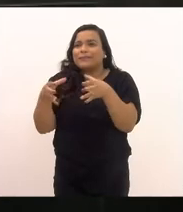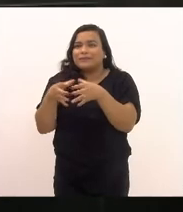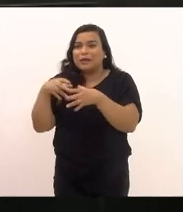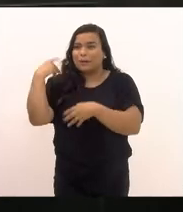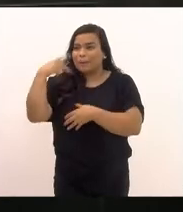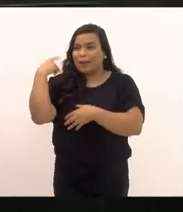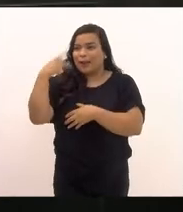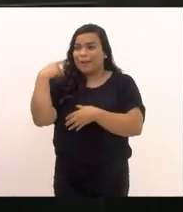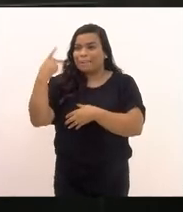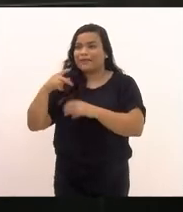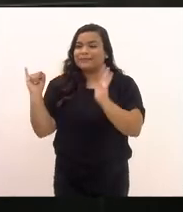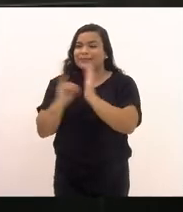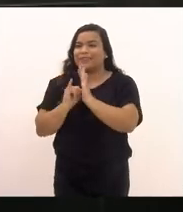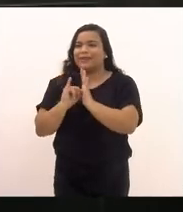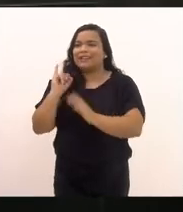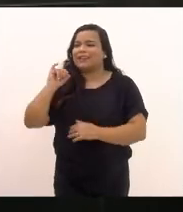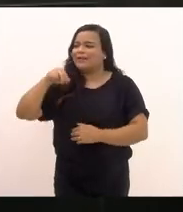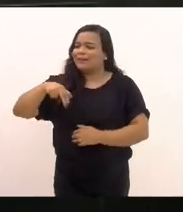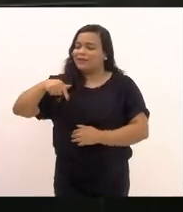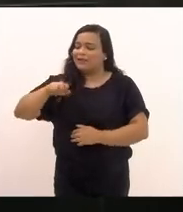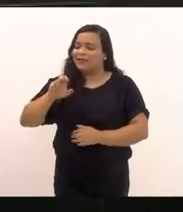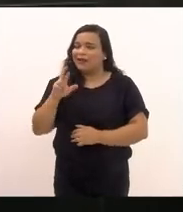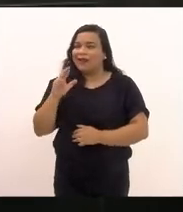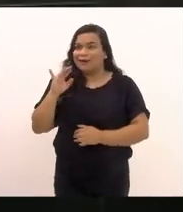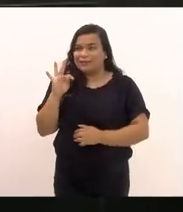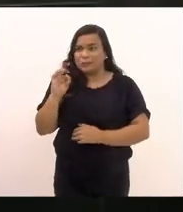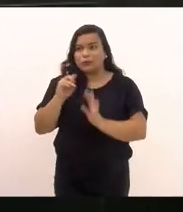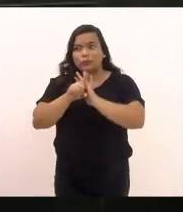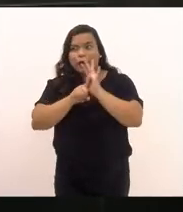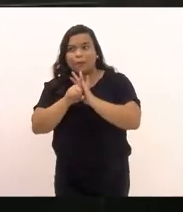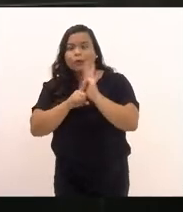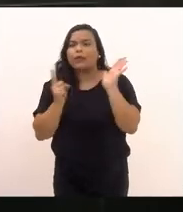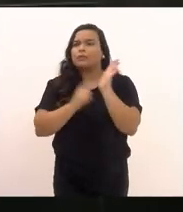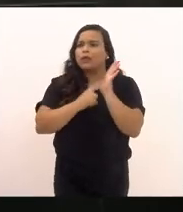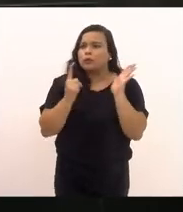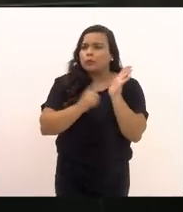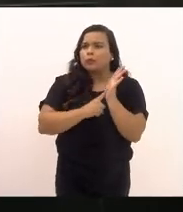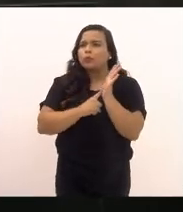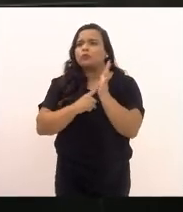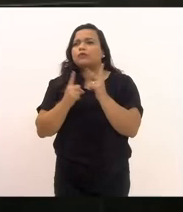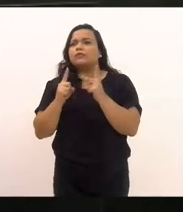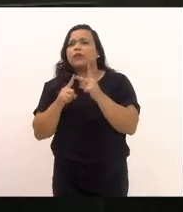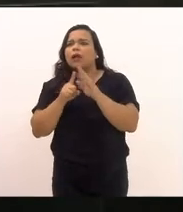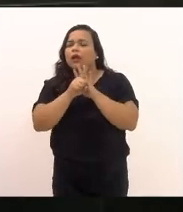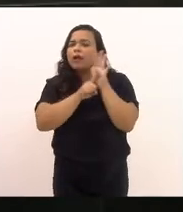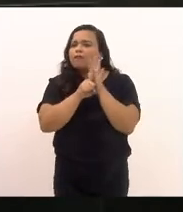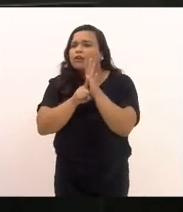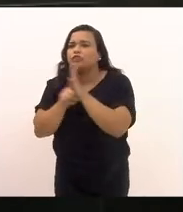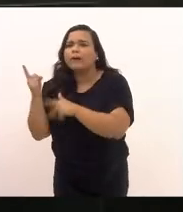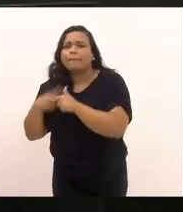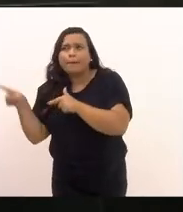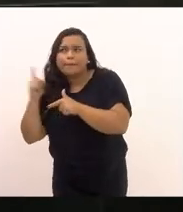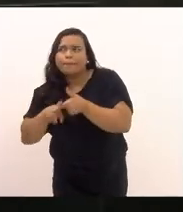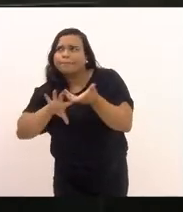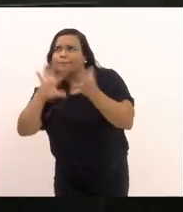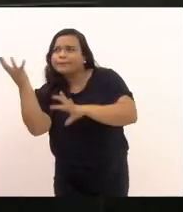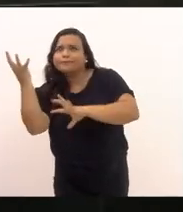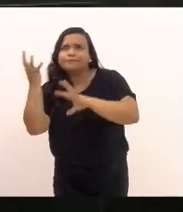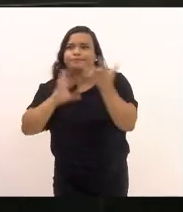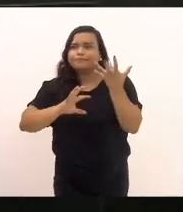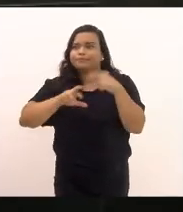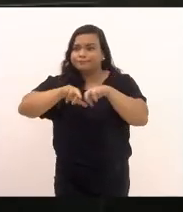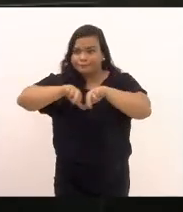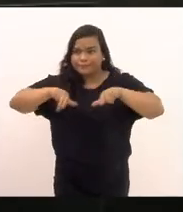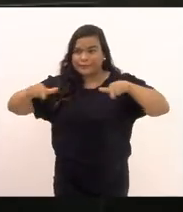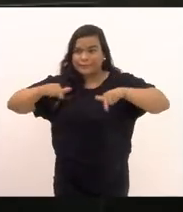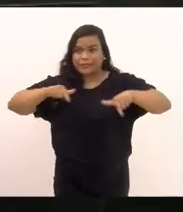Parlamentar de Inquérito para apurar denúncias, investigar problemas no